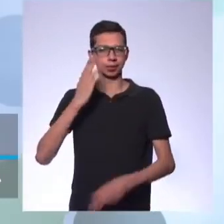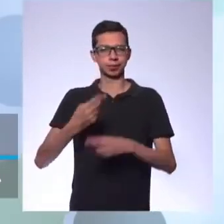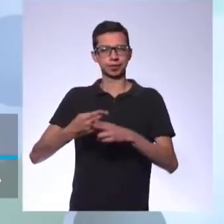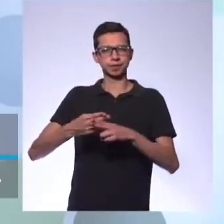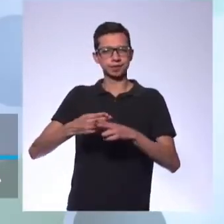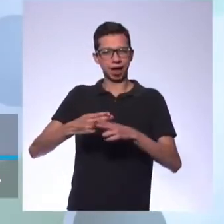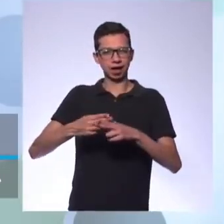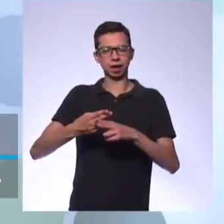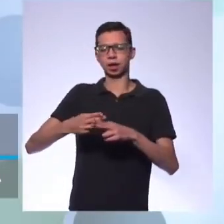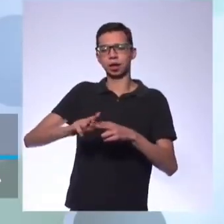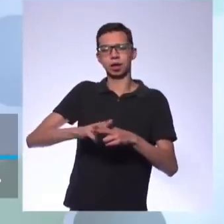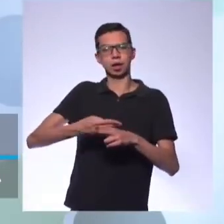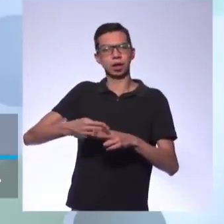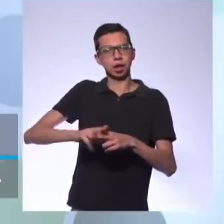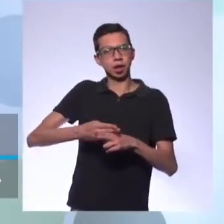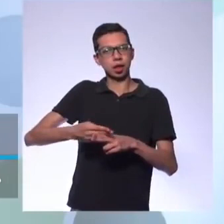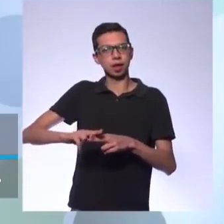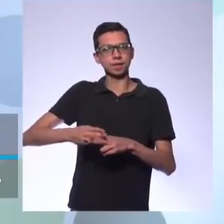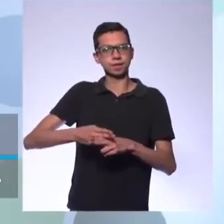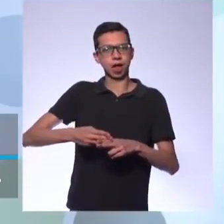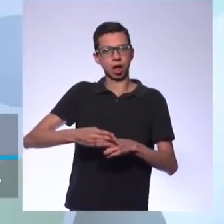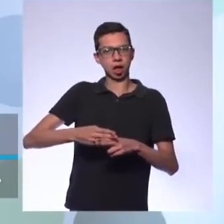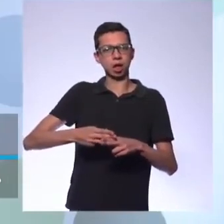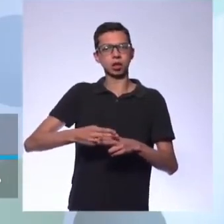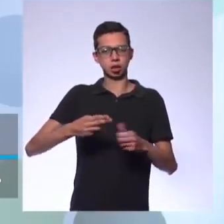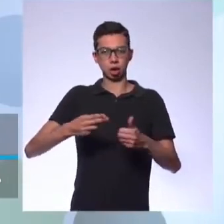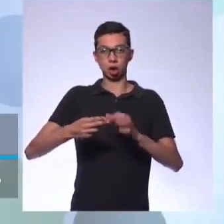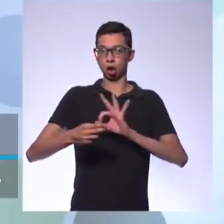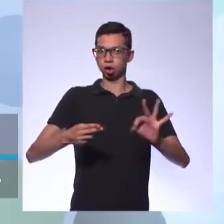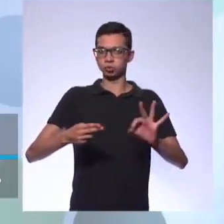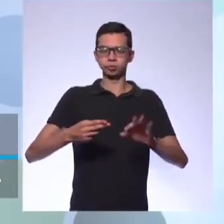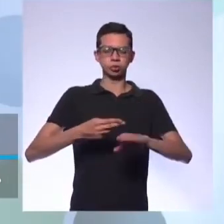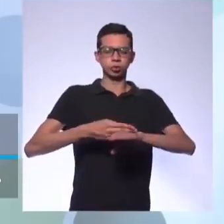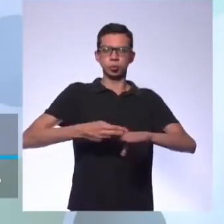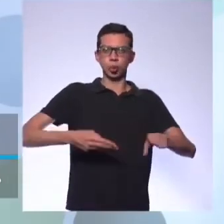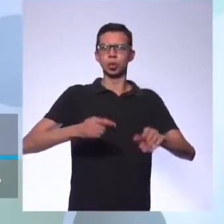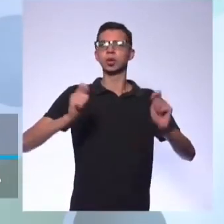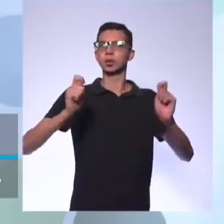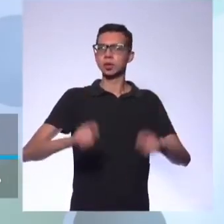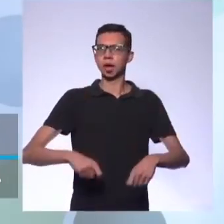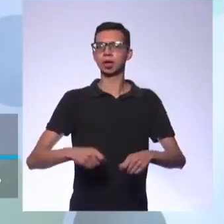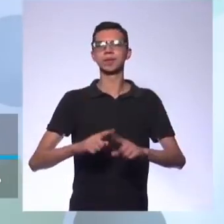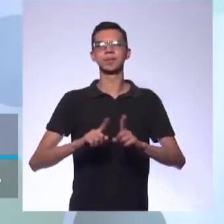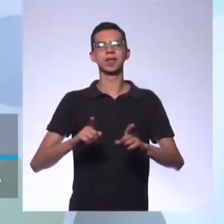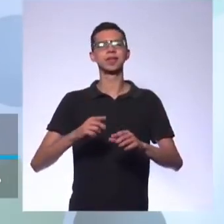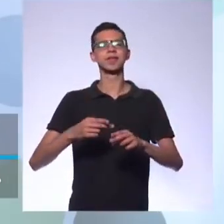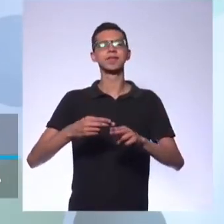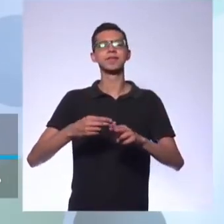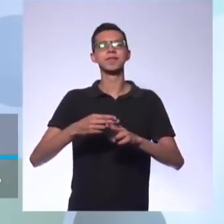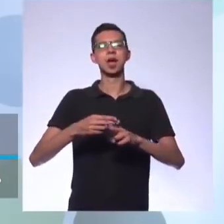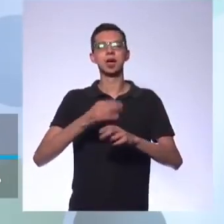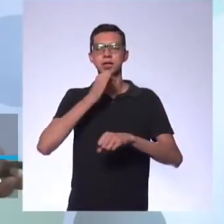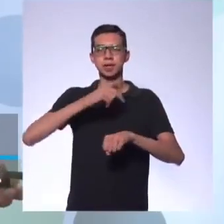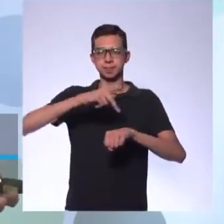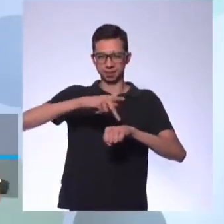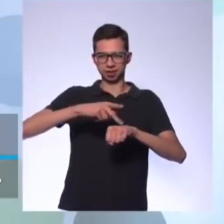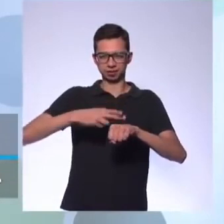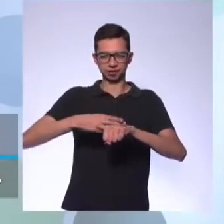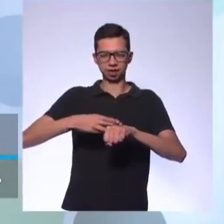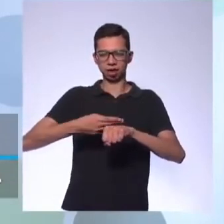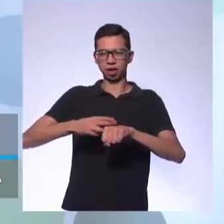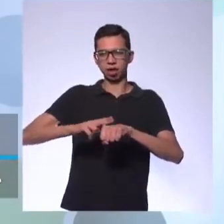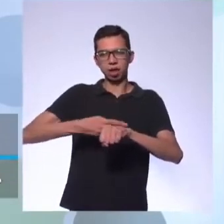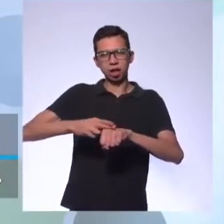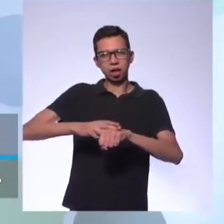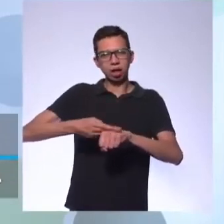tem uma função, ela corta, ela é utilizada para algo. Uma faca que não está afiada, ela não serve, ela